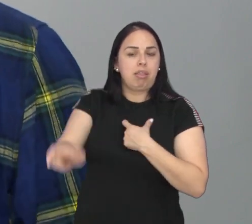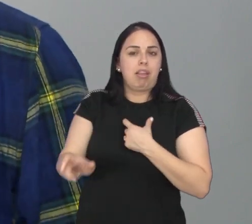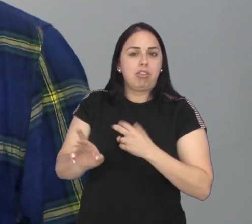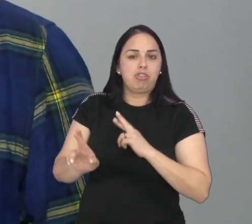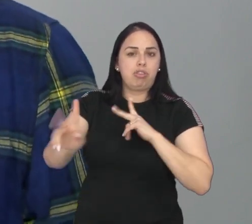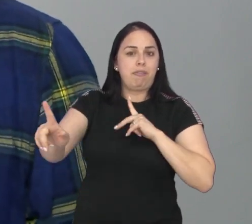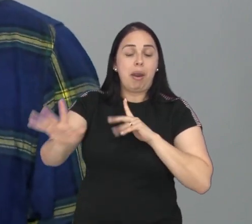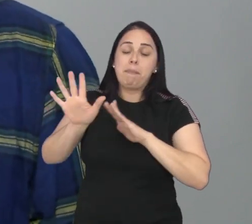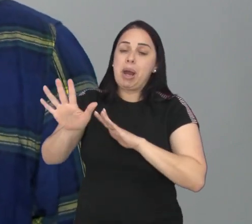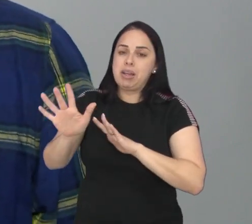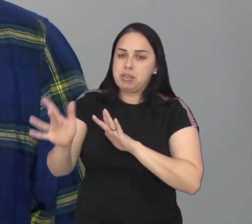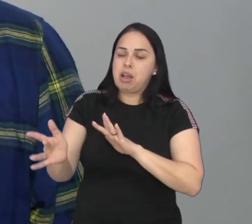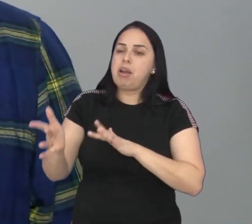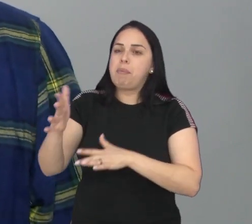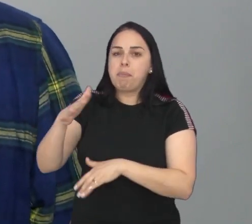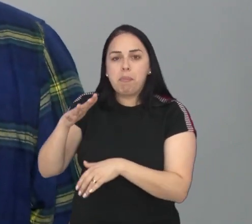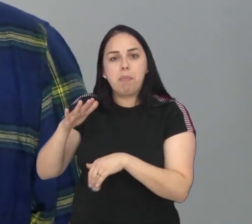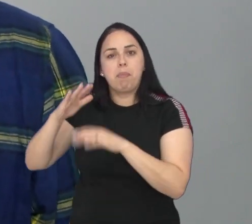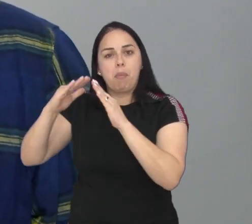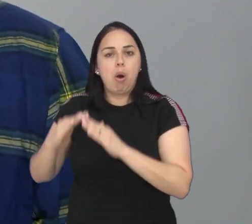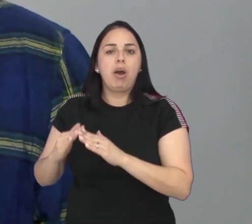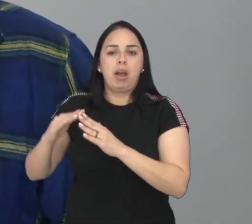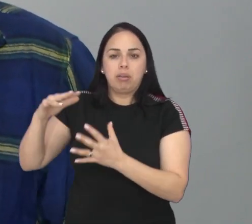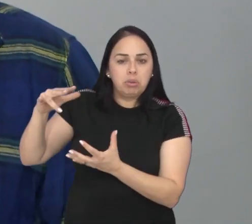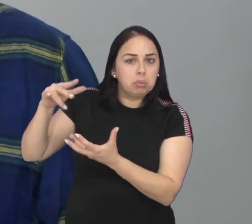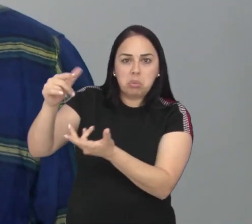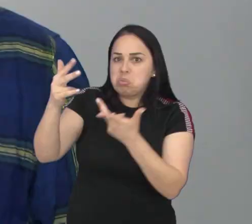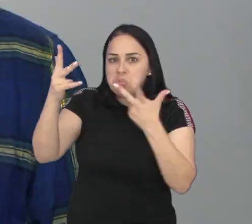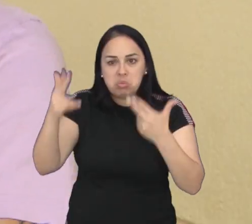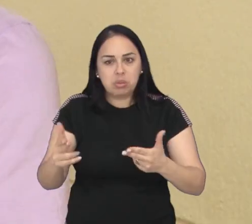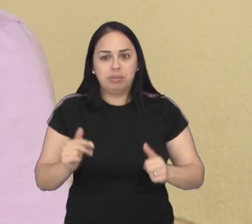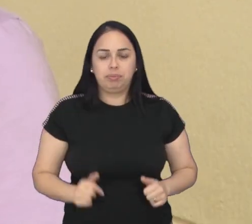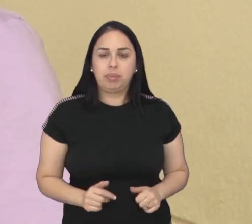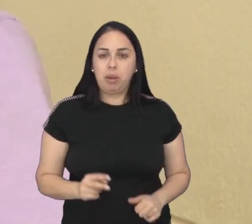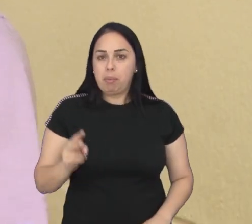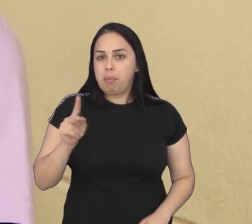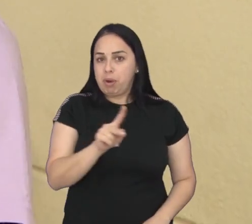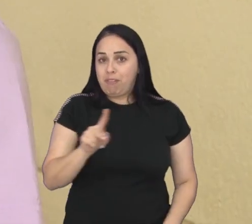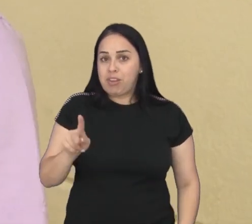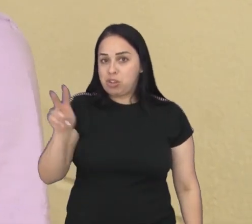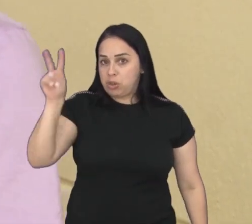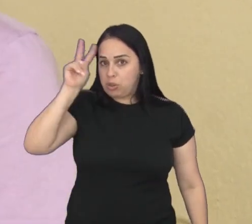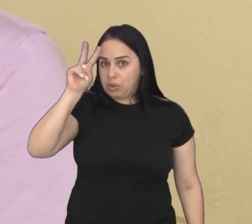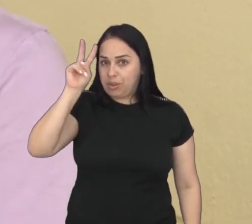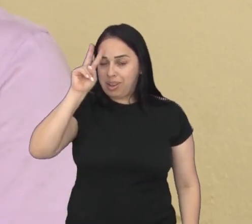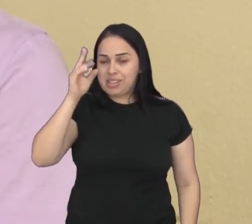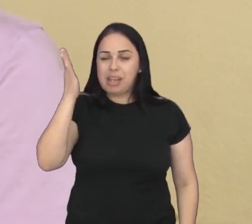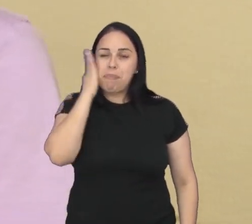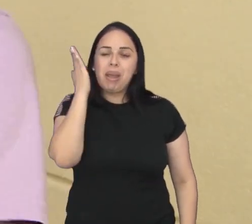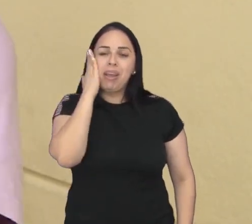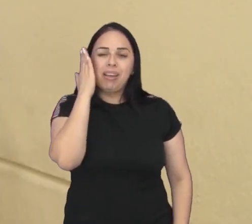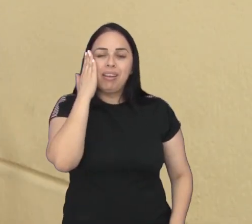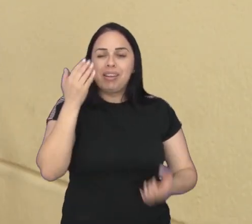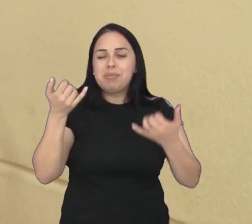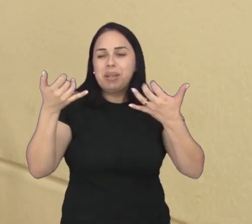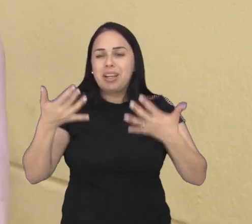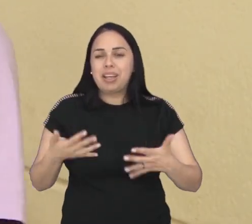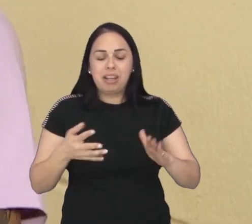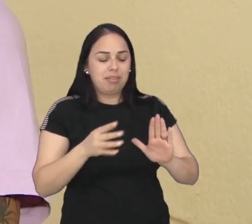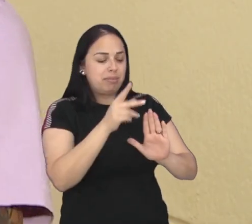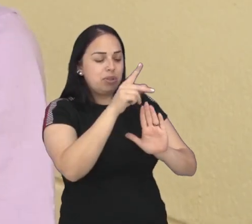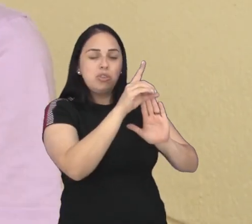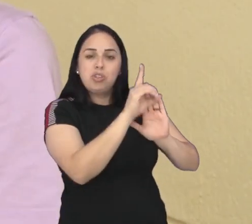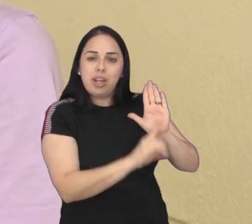embora diferente, faz parte do mesmo mundo e do mesmo planeta que ele vive. Esse professor de história afirma que conhecer os direitos